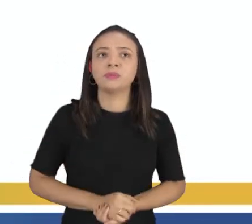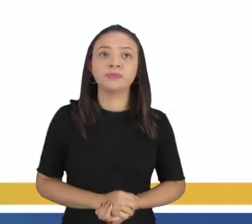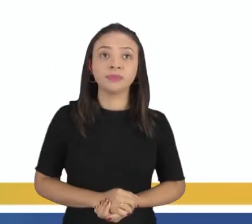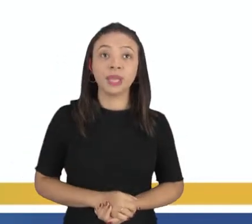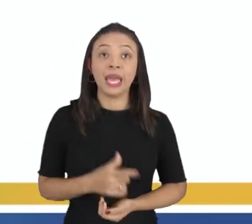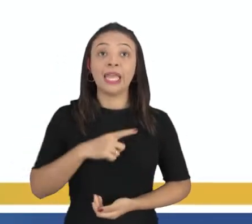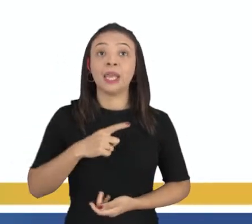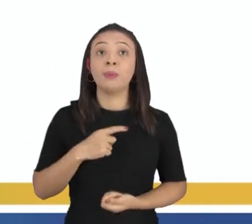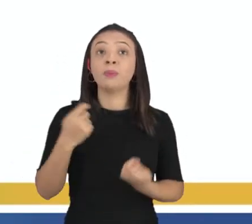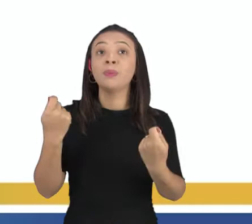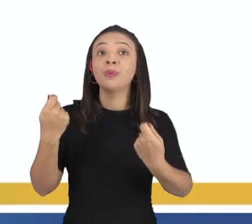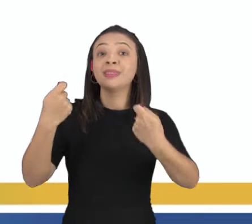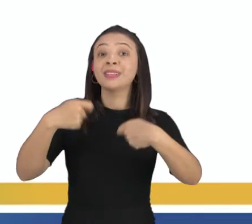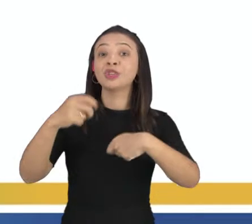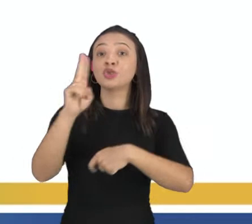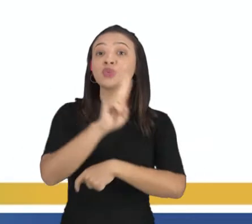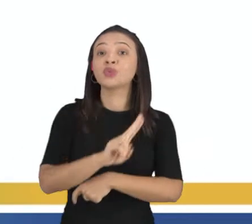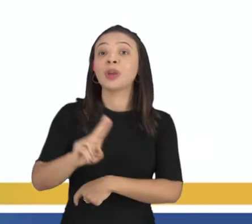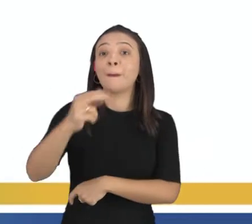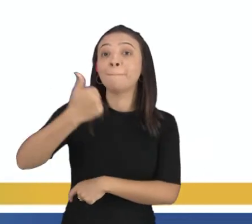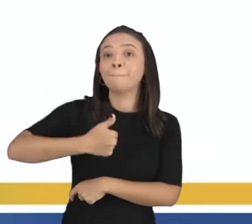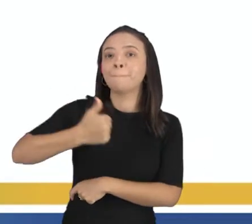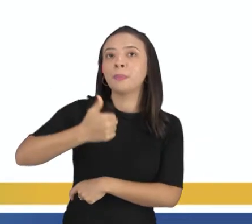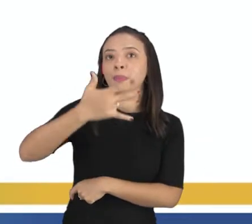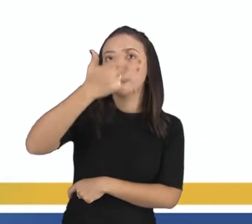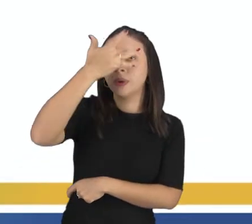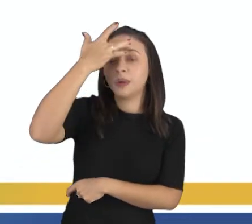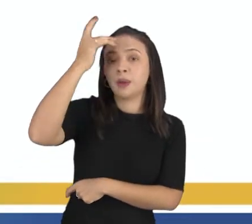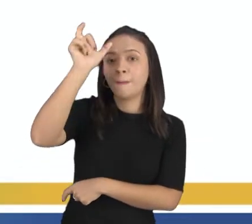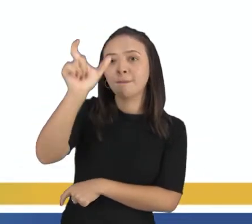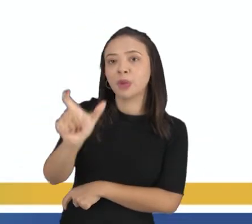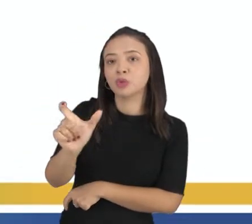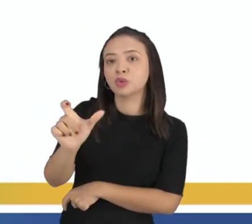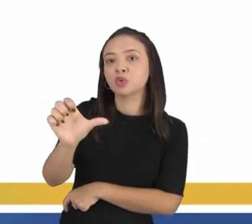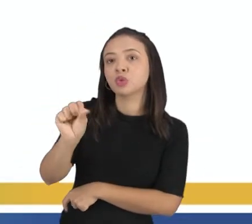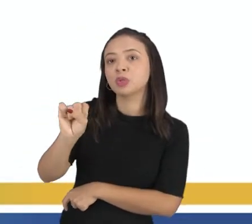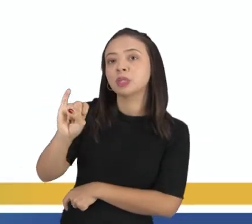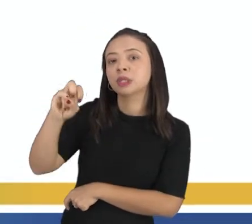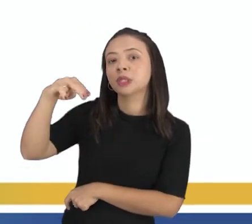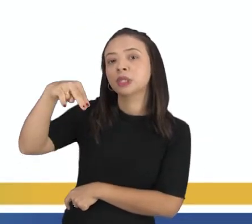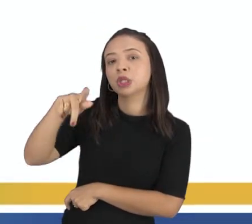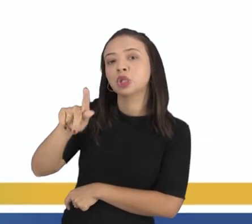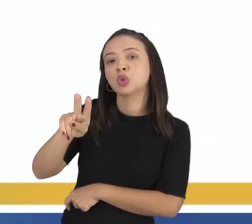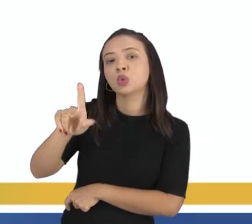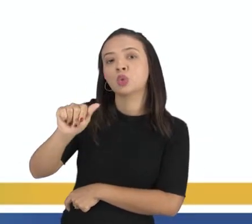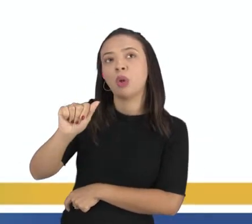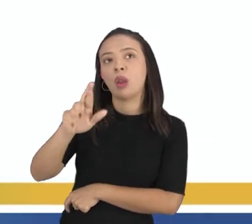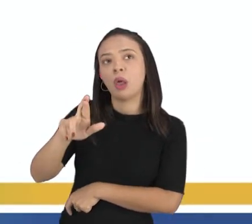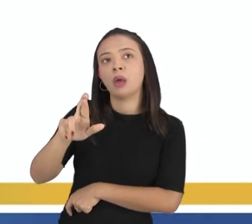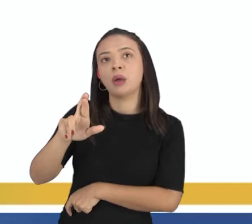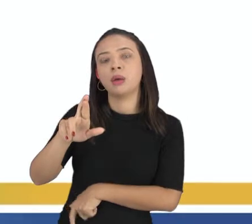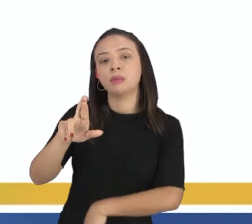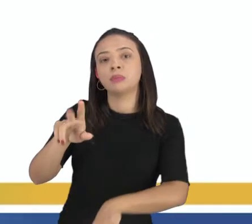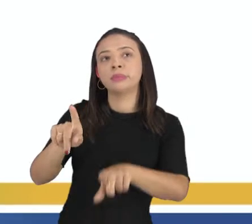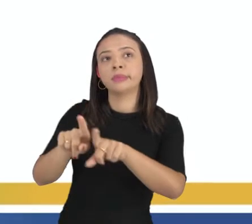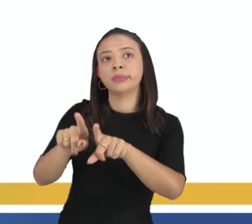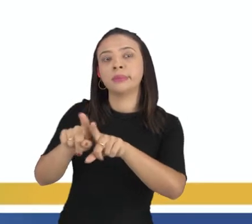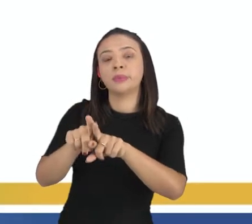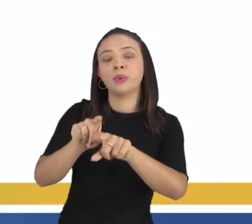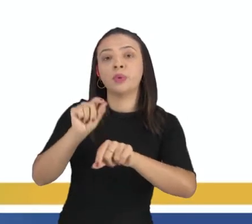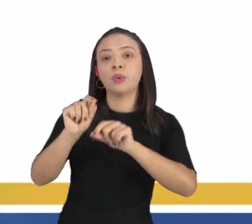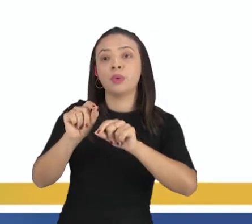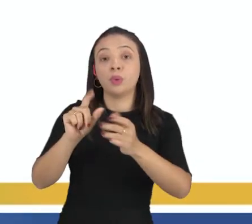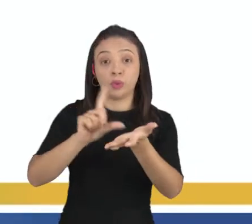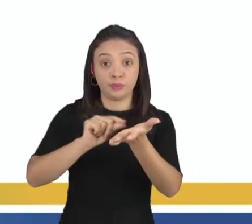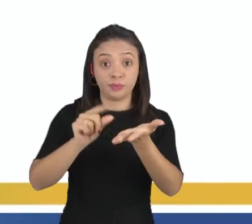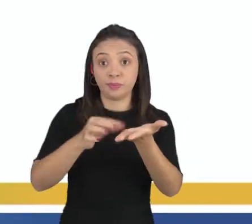a possibilidade do uso da primeira pessoa do singular e da interlocução. Ou seja, no artigo de opinião